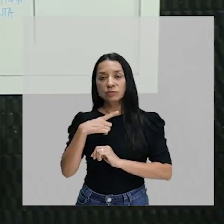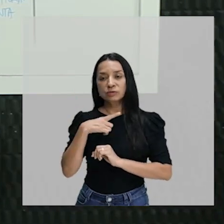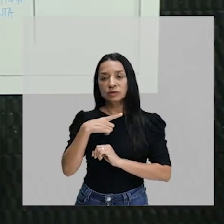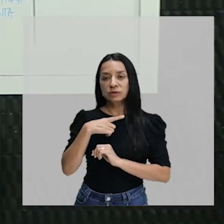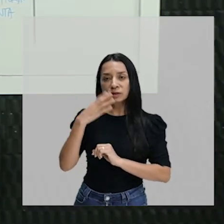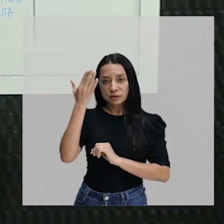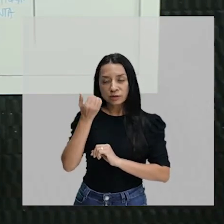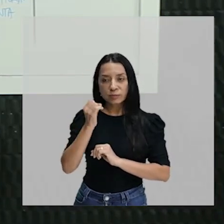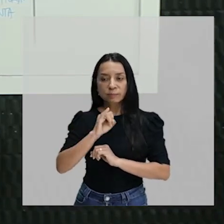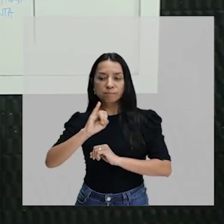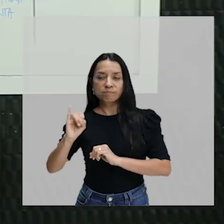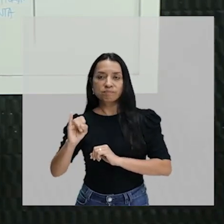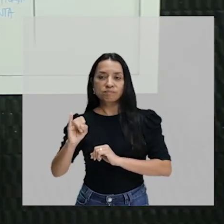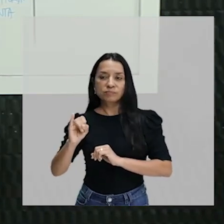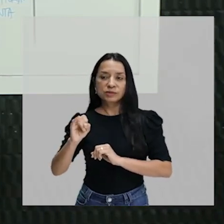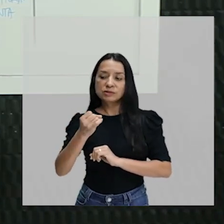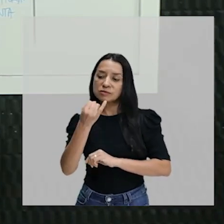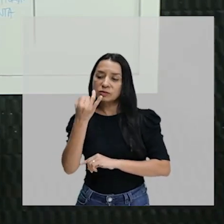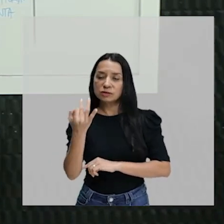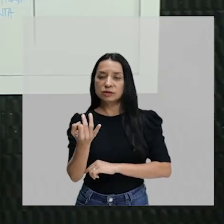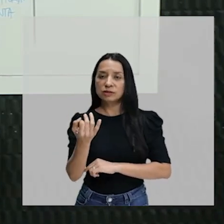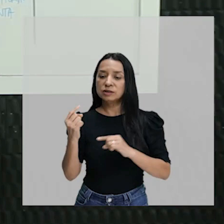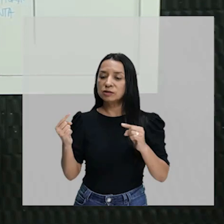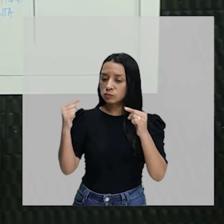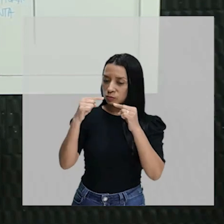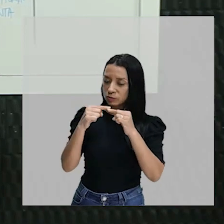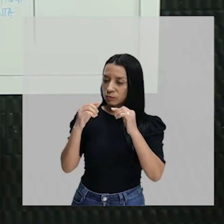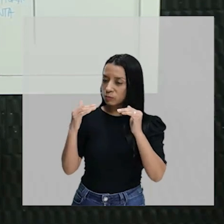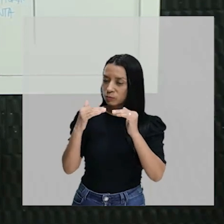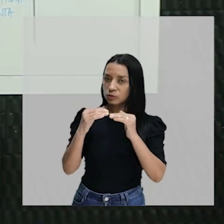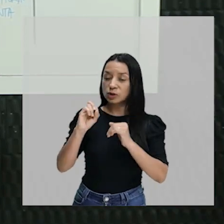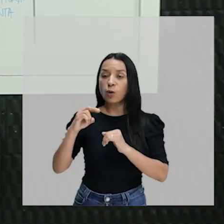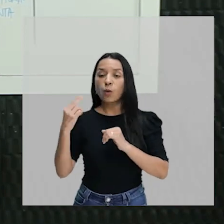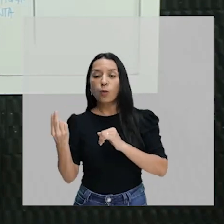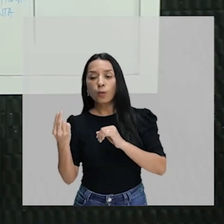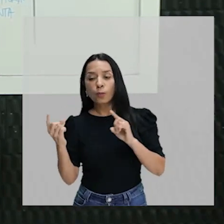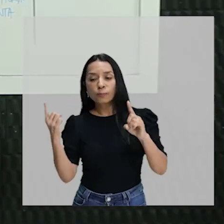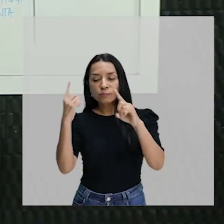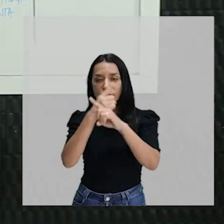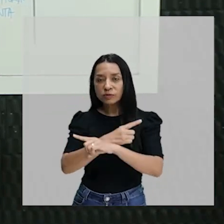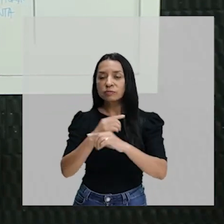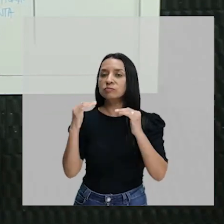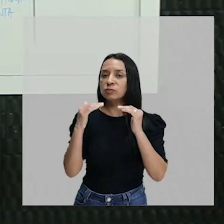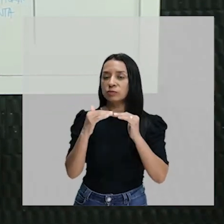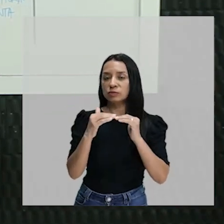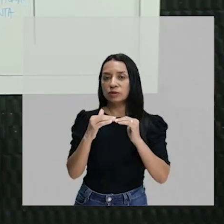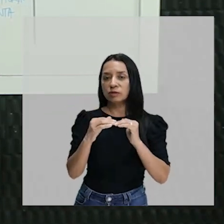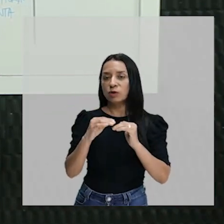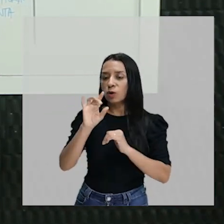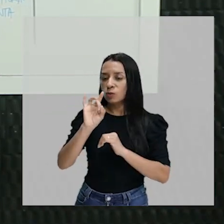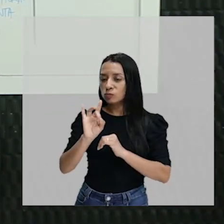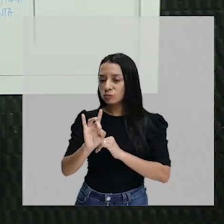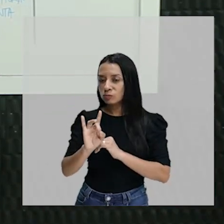essas grandezas são diretamente proporcional ou inversamente proporcional Porque não basta as